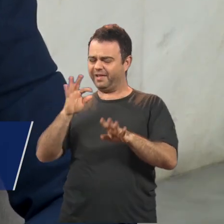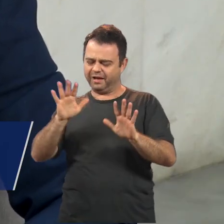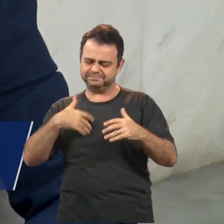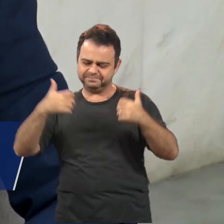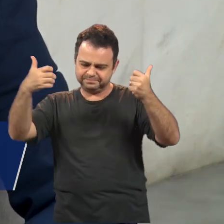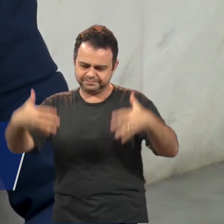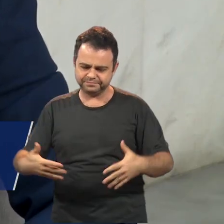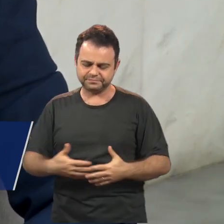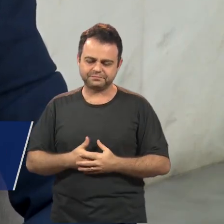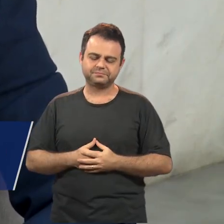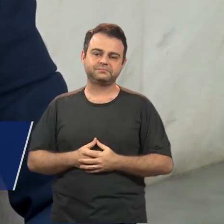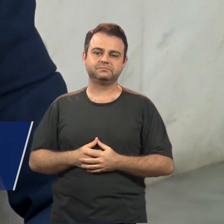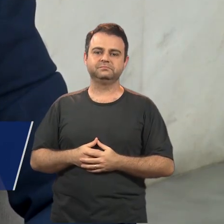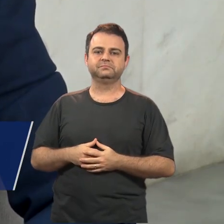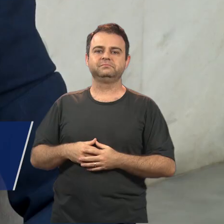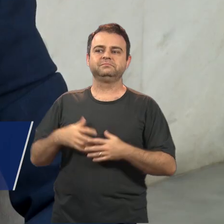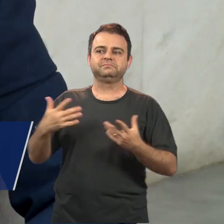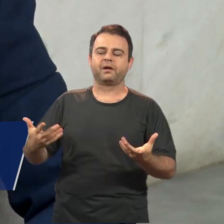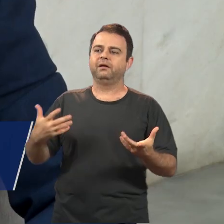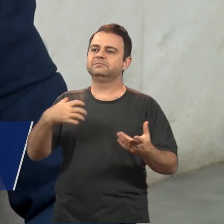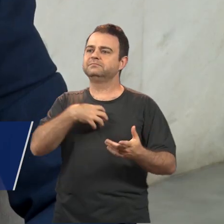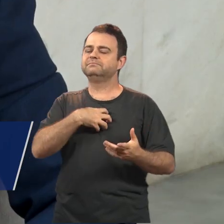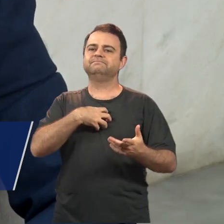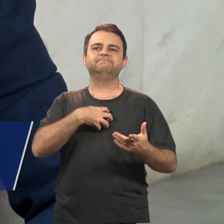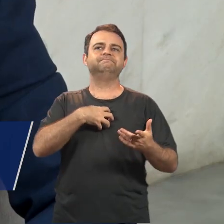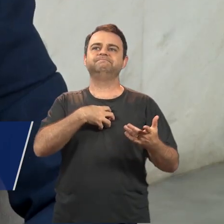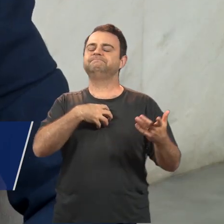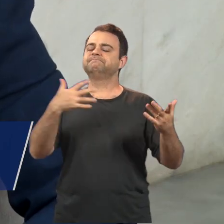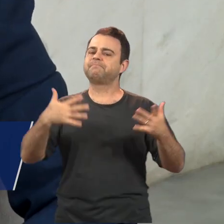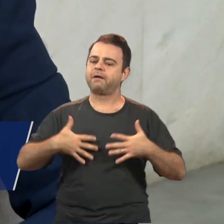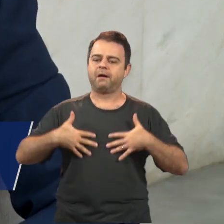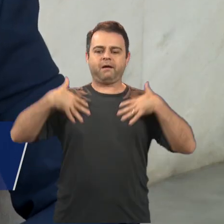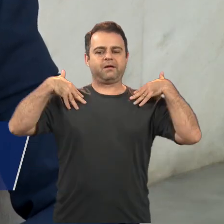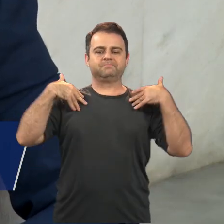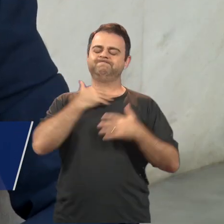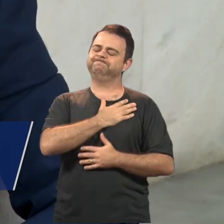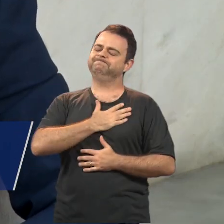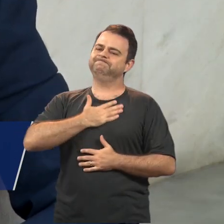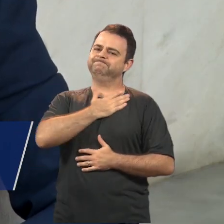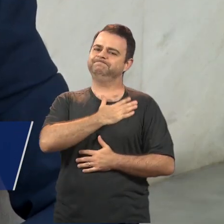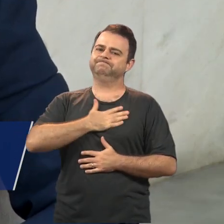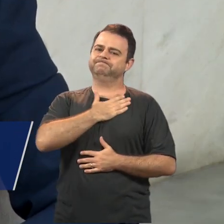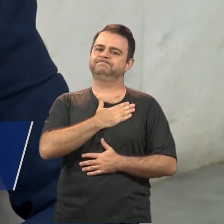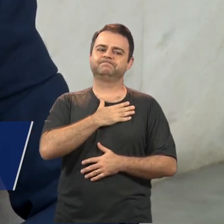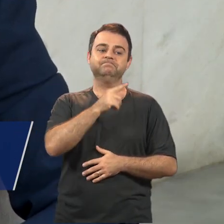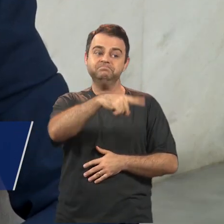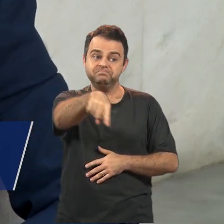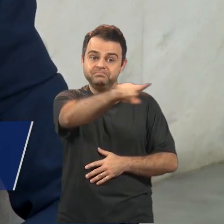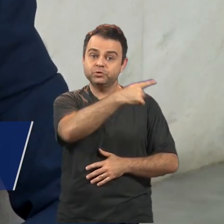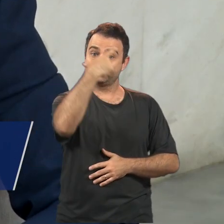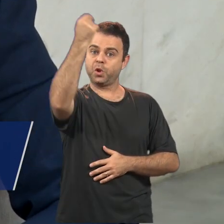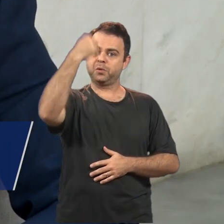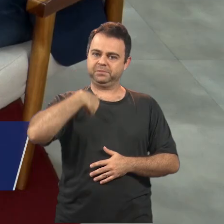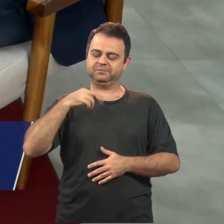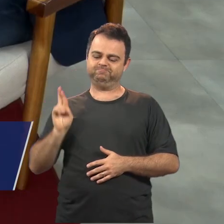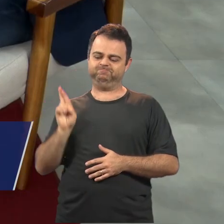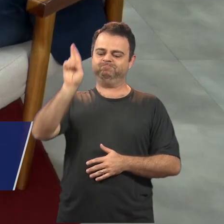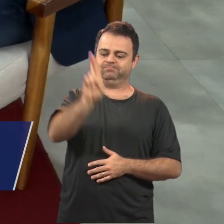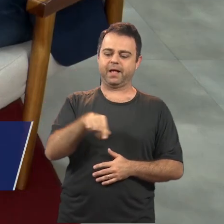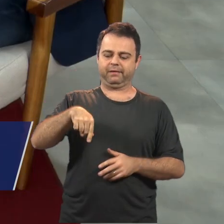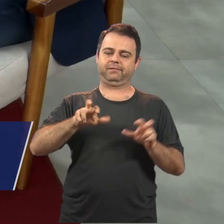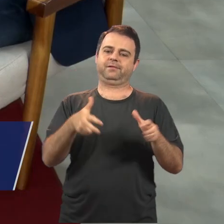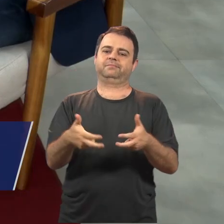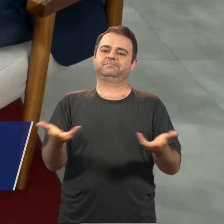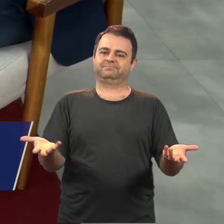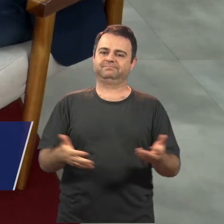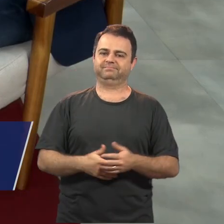sentem prazer, alegria em poder ter aqui um representante deles na Câmara Municipal. Com